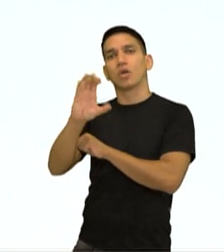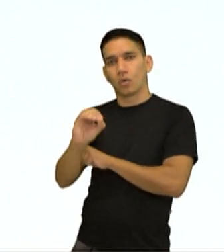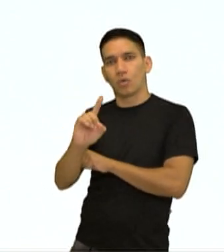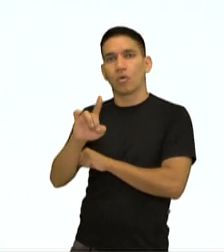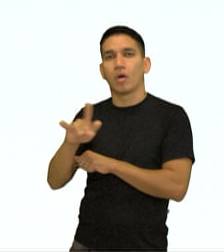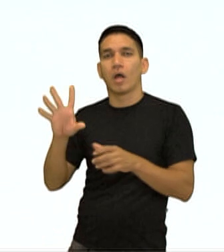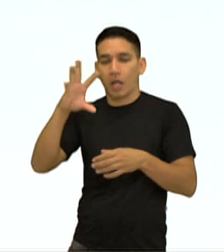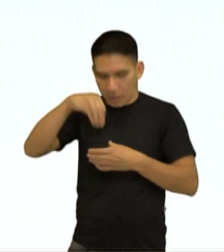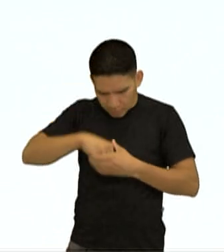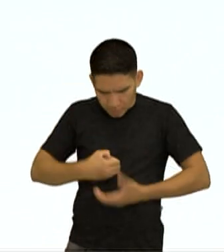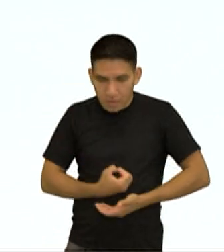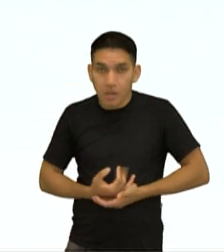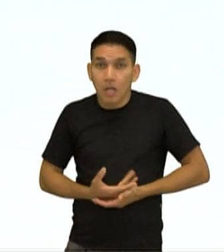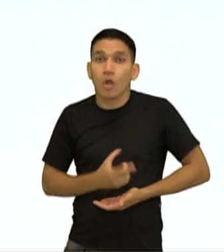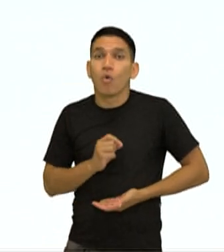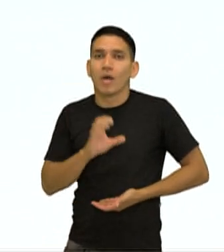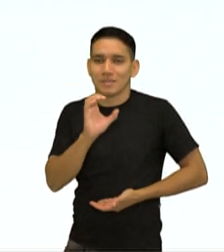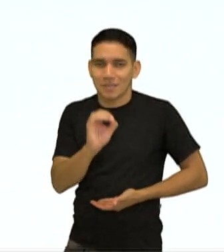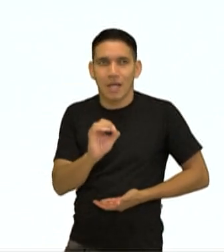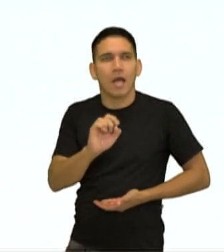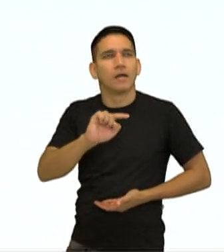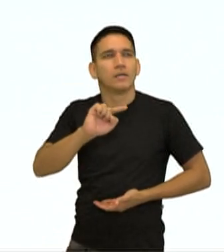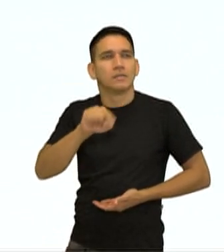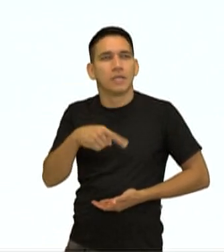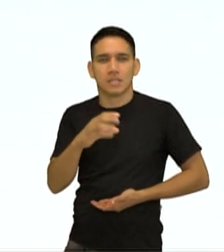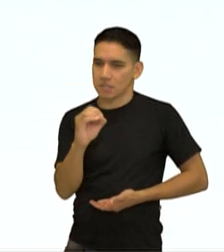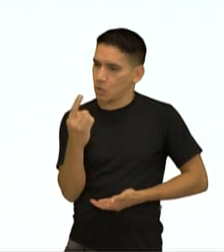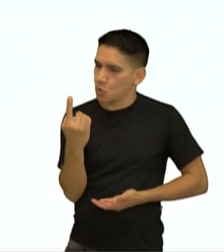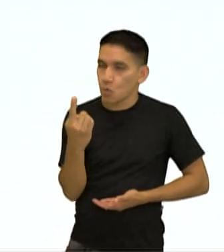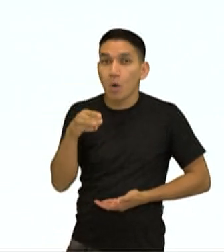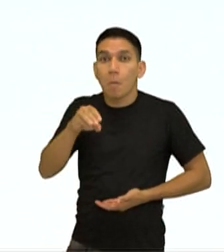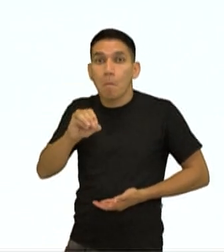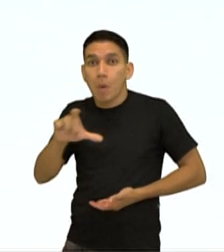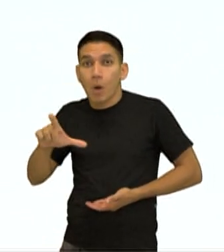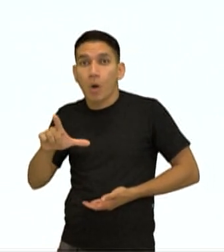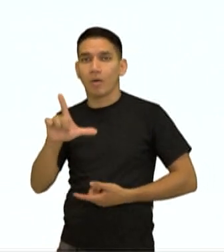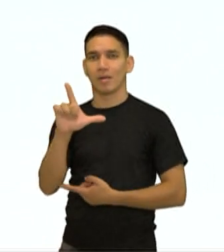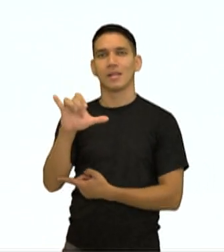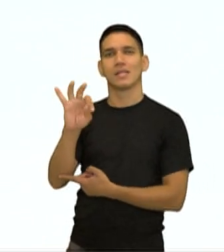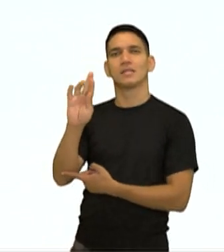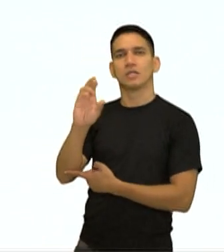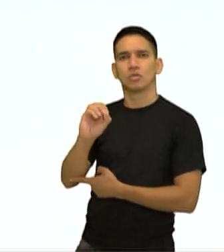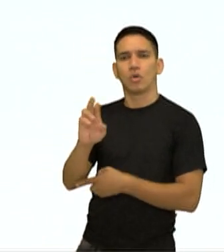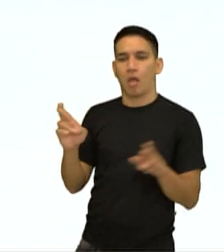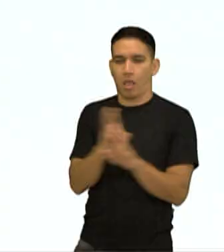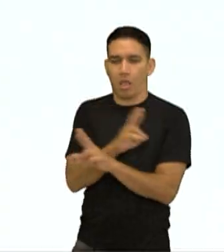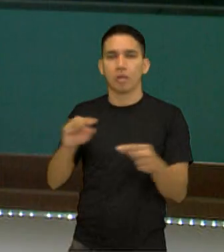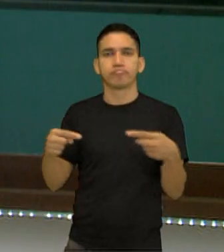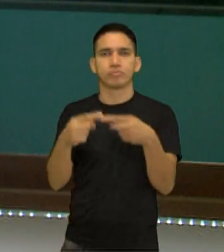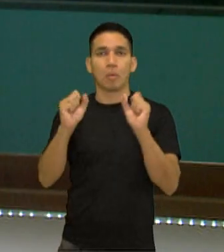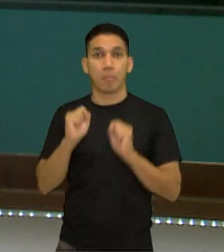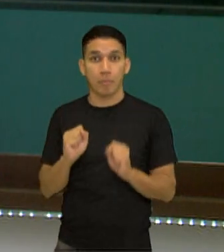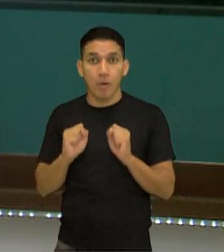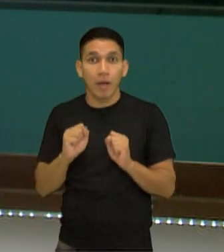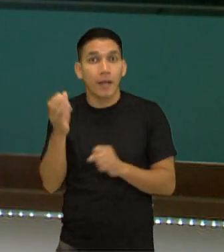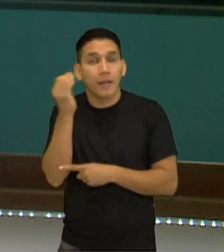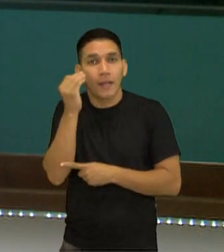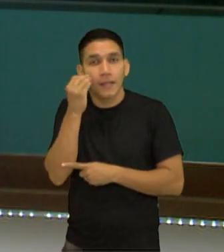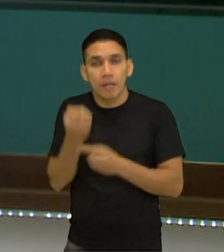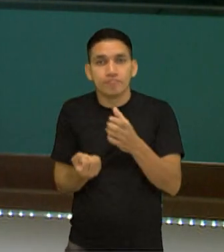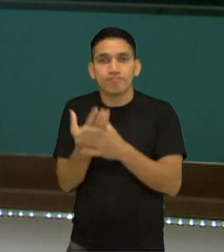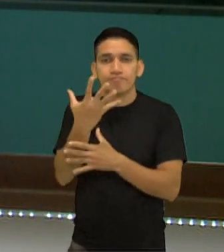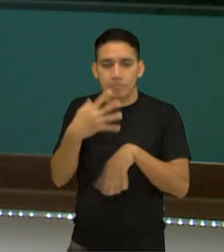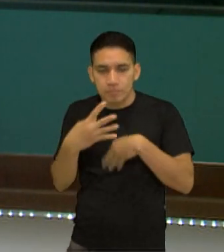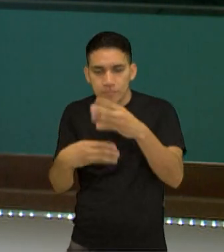de 0,01 mol por litro. Então, eu posso estar usando essa relação para fazer a produção. Então, se eu